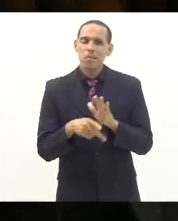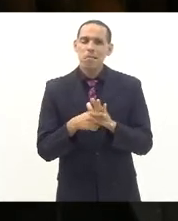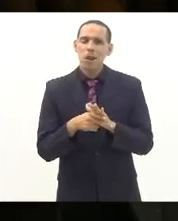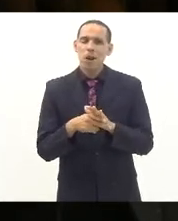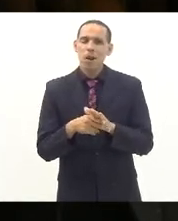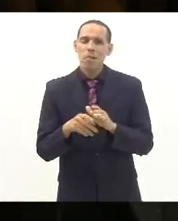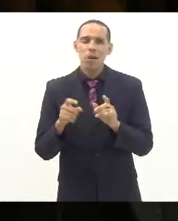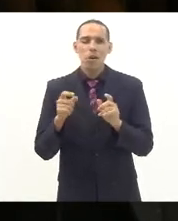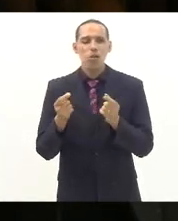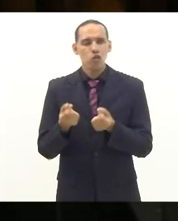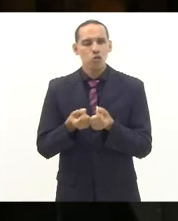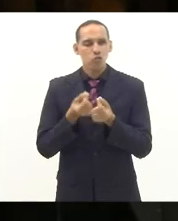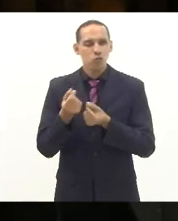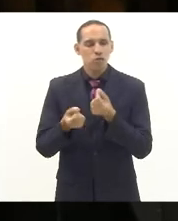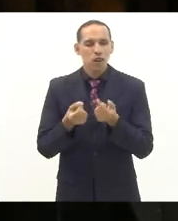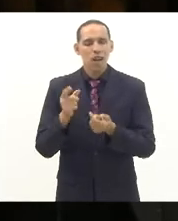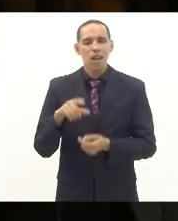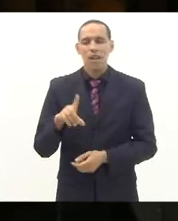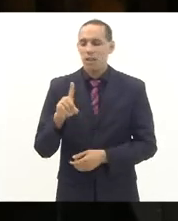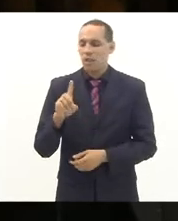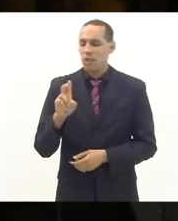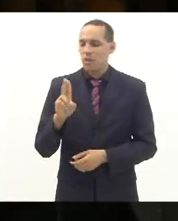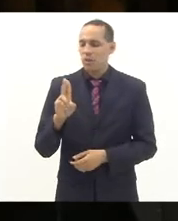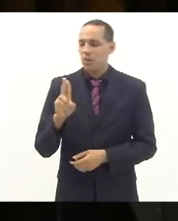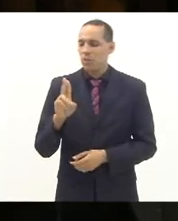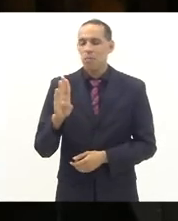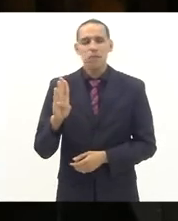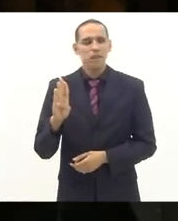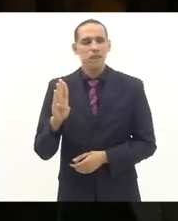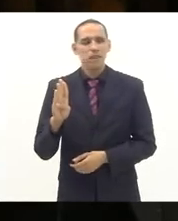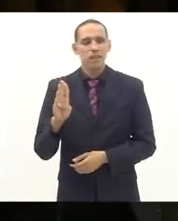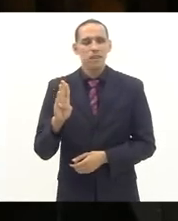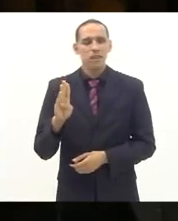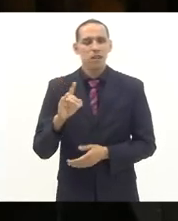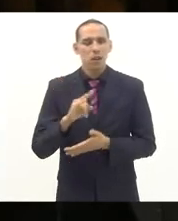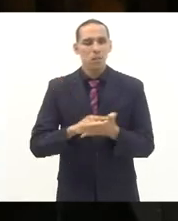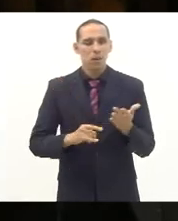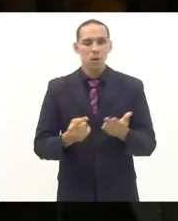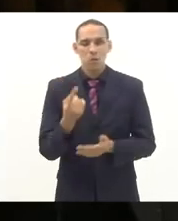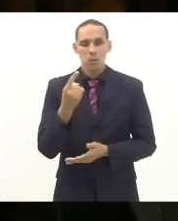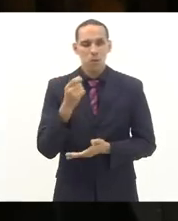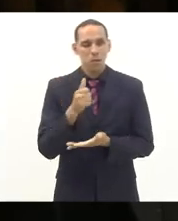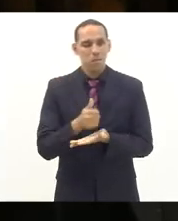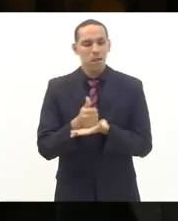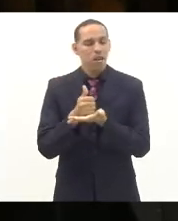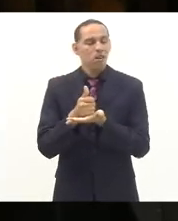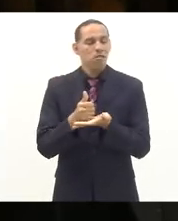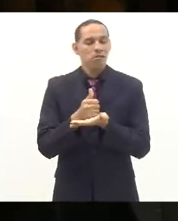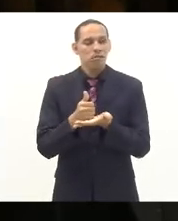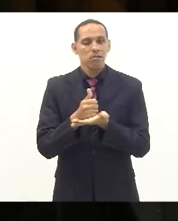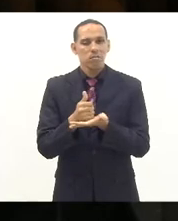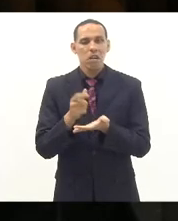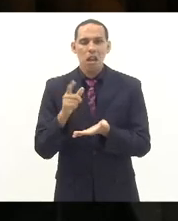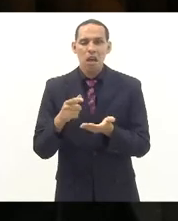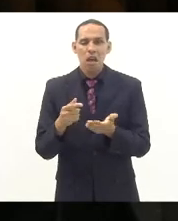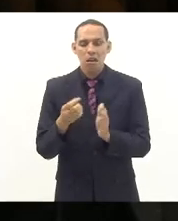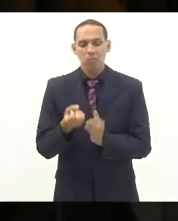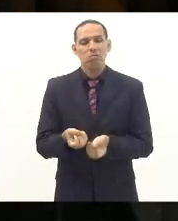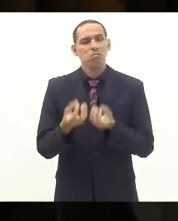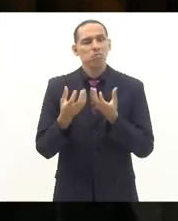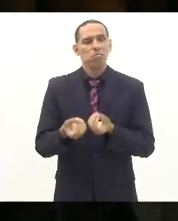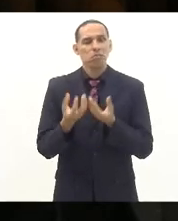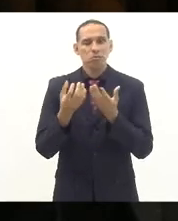chamada adube documento único básico que era uma informação enviada